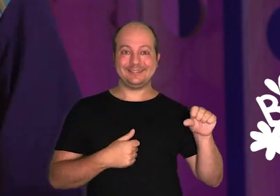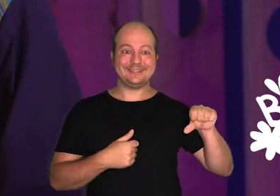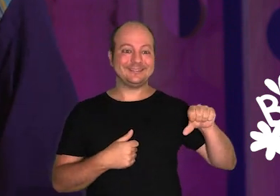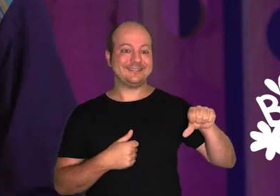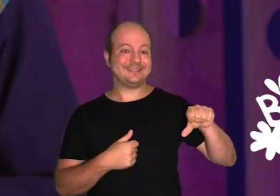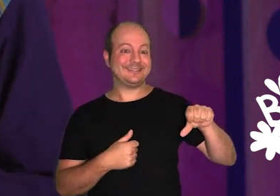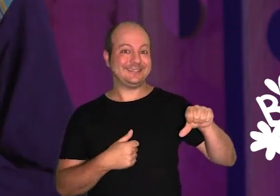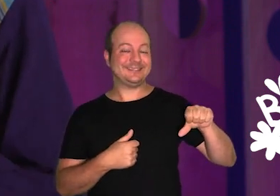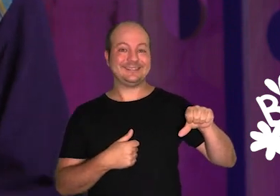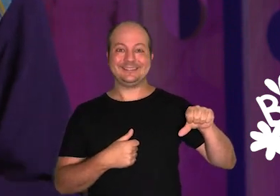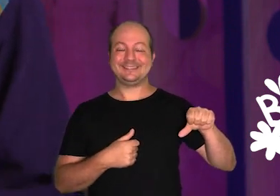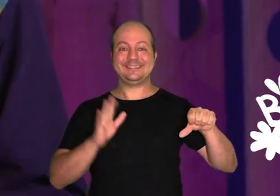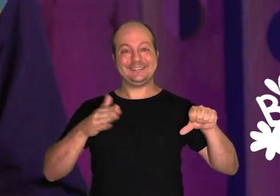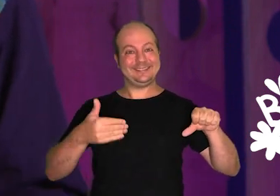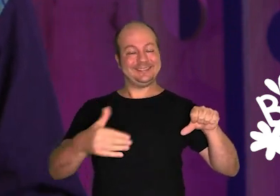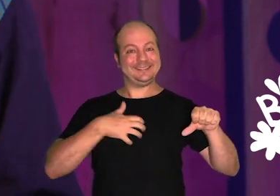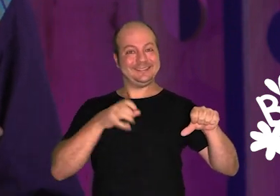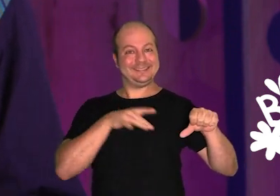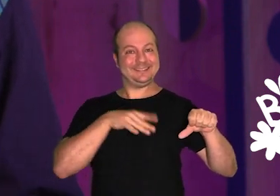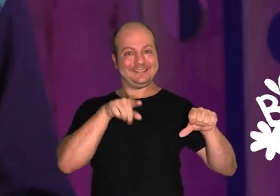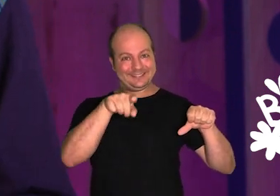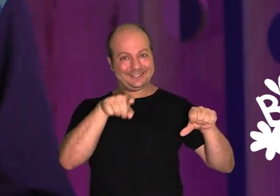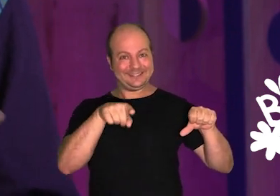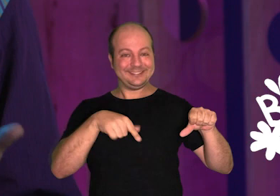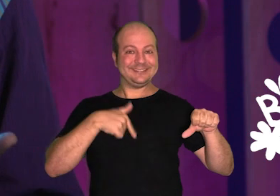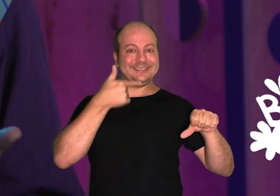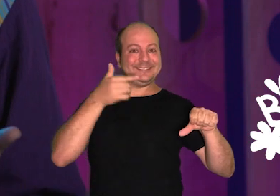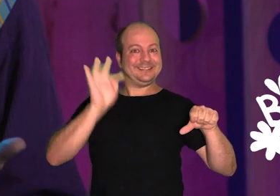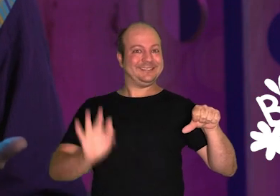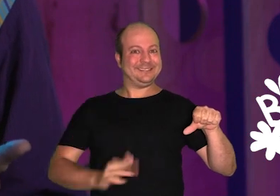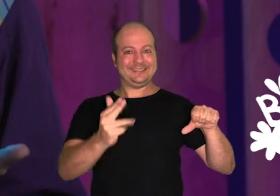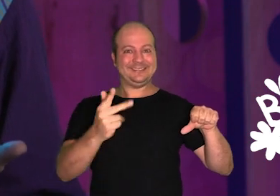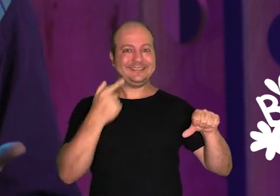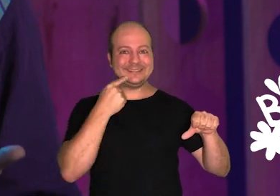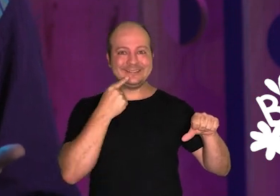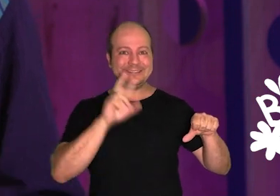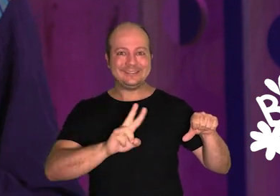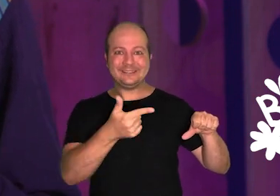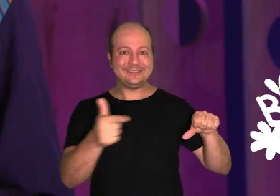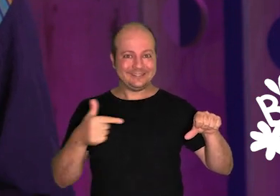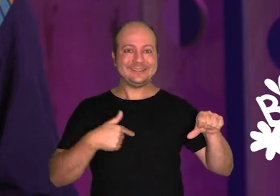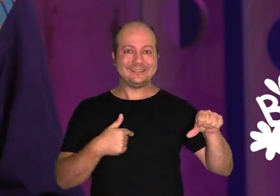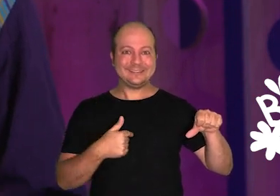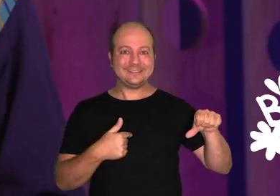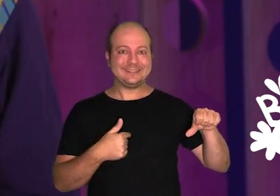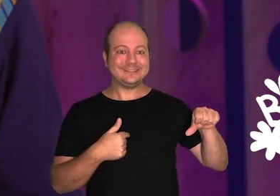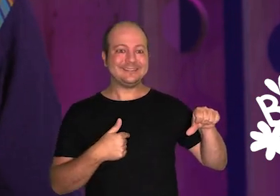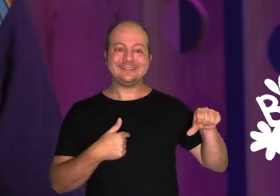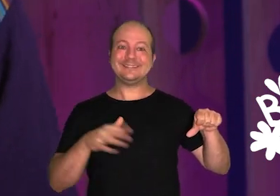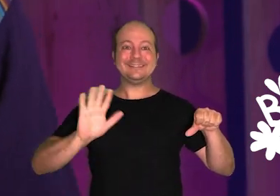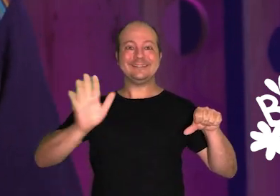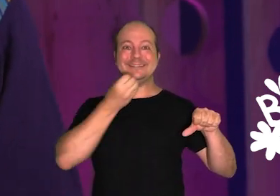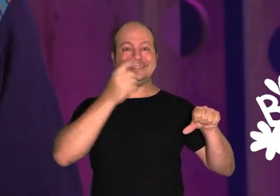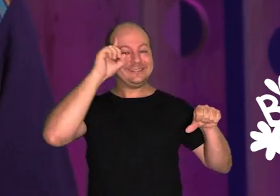9. Esse aqui é que a pessoa já começa a sentir medo de você. Que ninguém fica tão feliz assim com essa cara fixa. Tá vendo? Aqui, olha lá, que pânico. Você fala, oi,